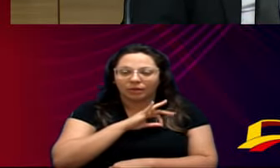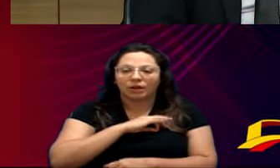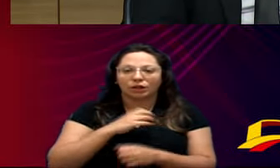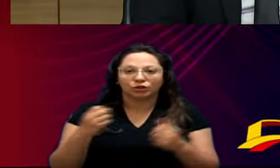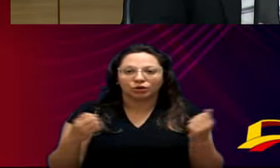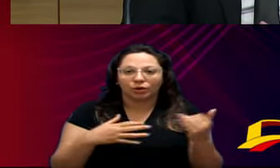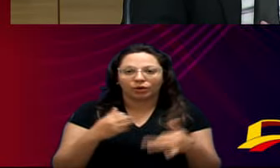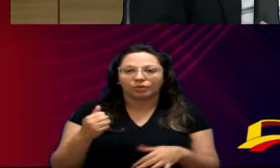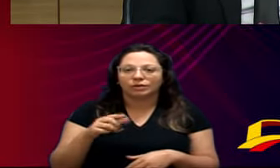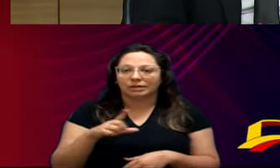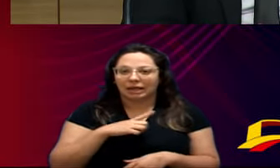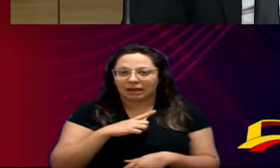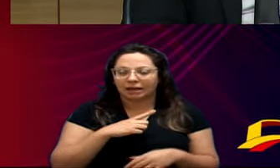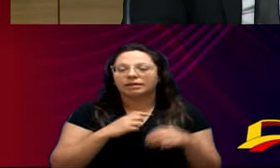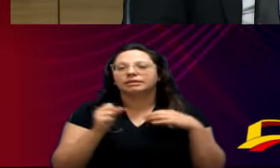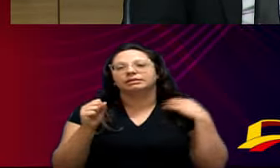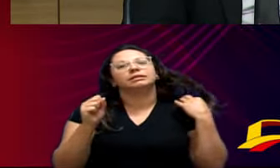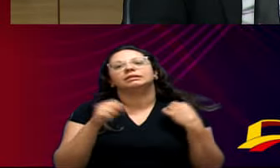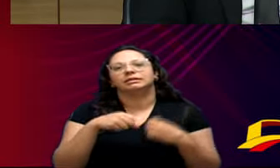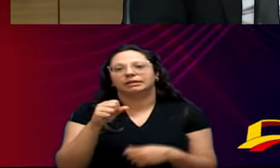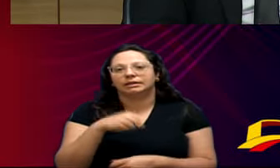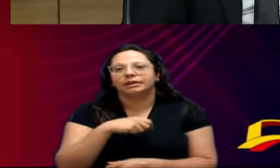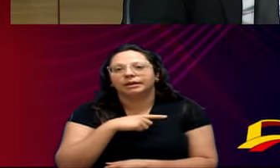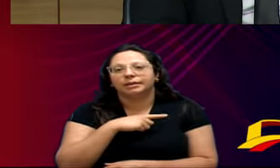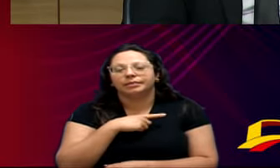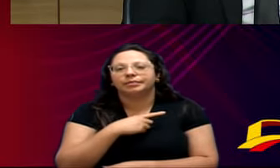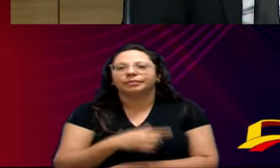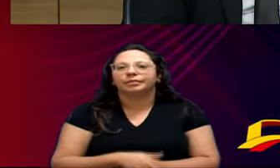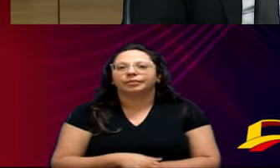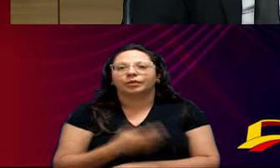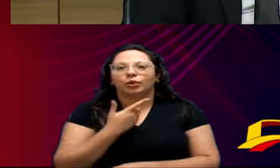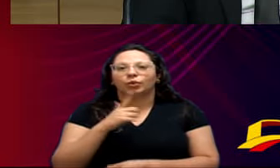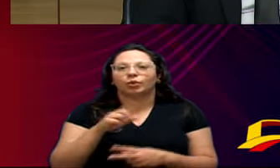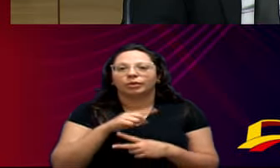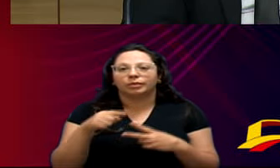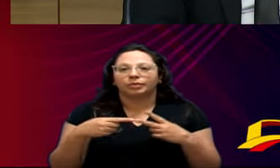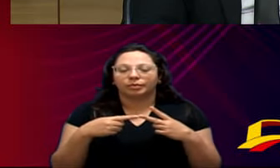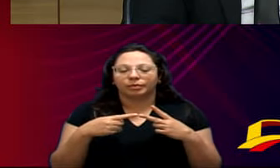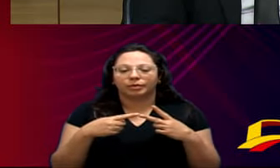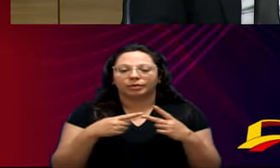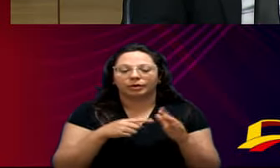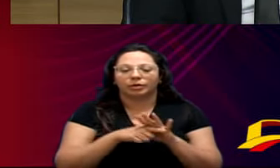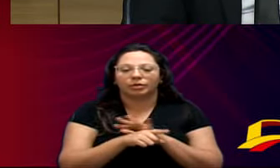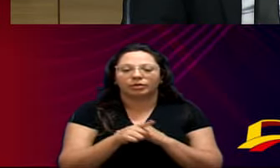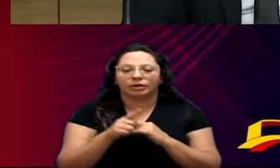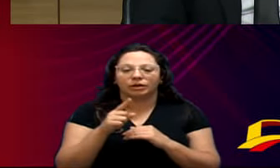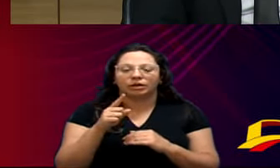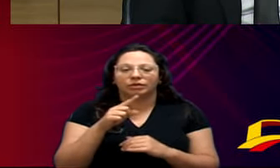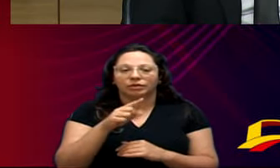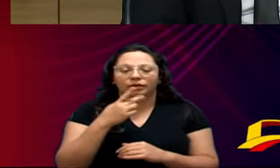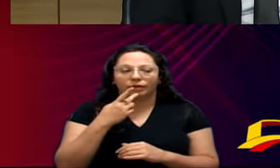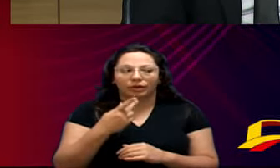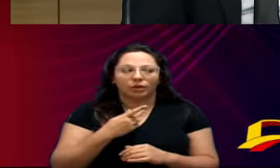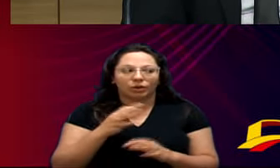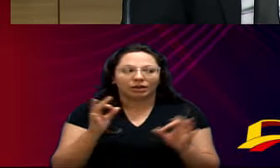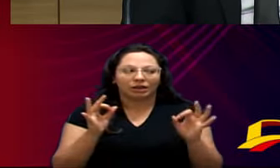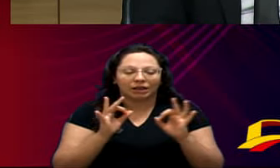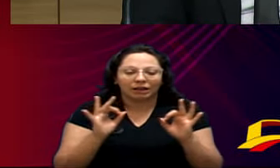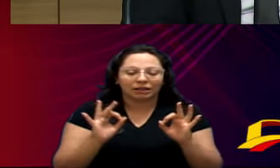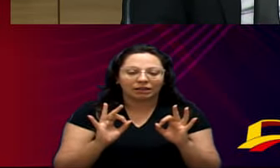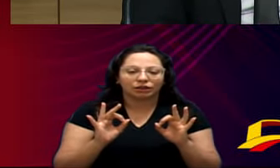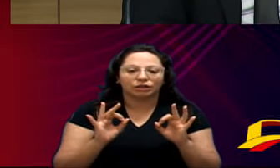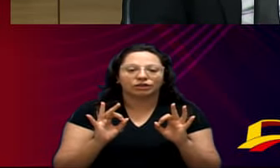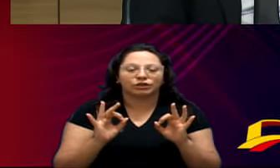perfeito está contemplado excelência sim está contemp eh outra só outra pergunta o senhor não falou nada do